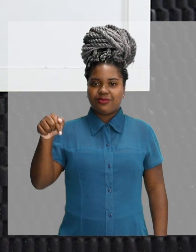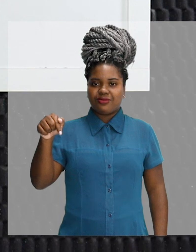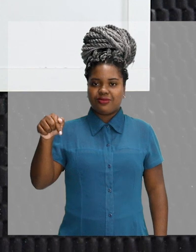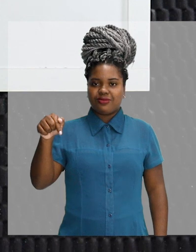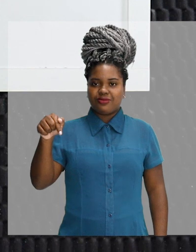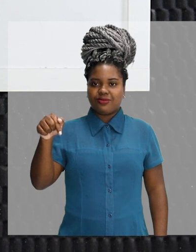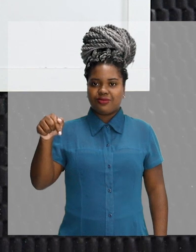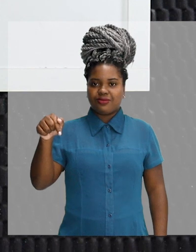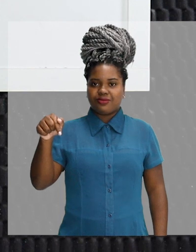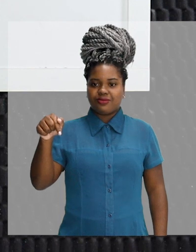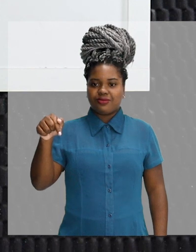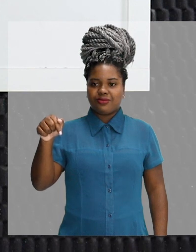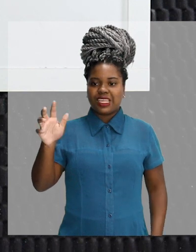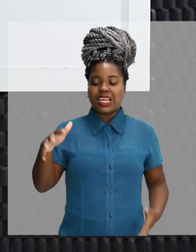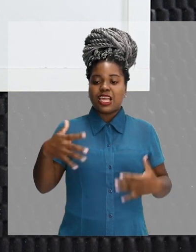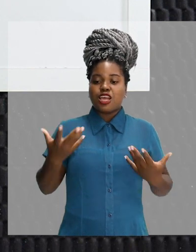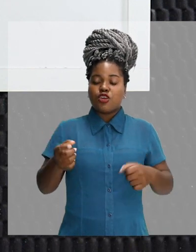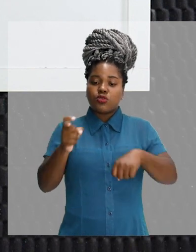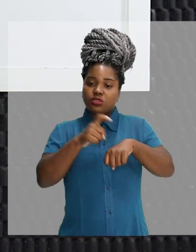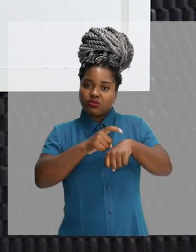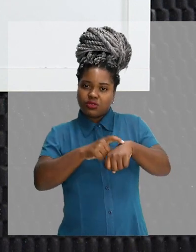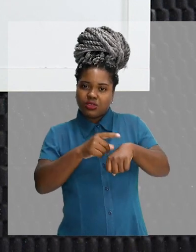quando nós tivermos um tempo aí